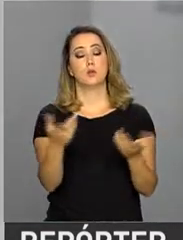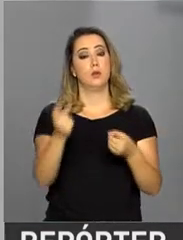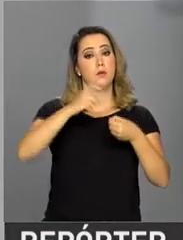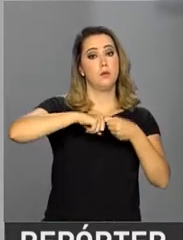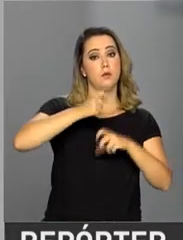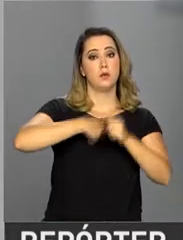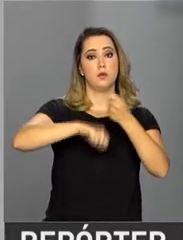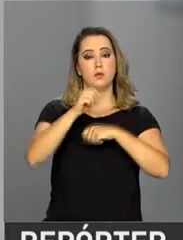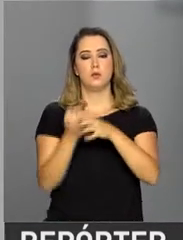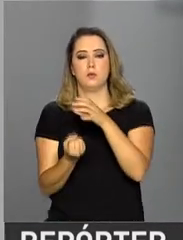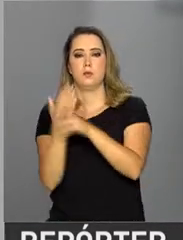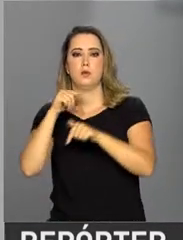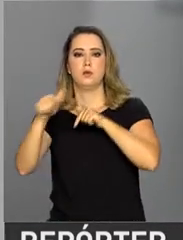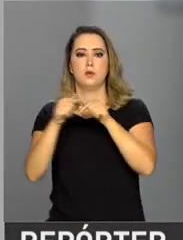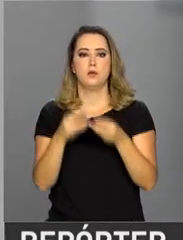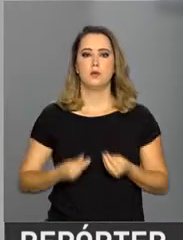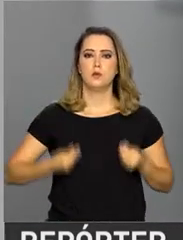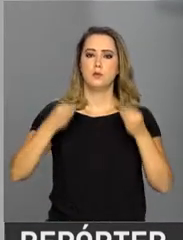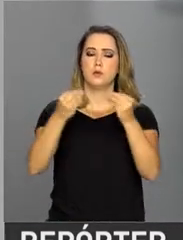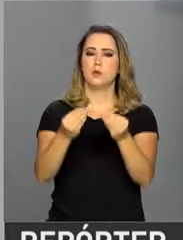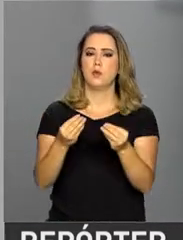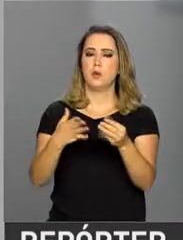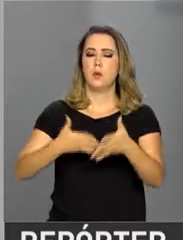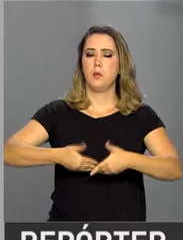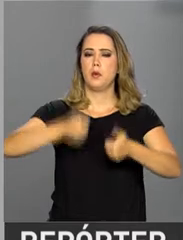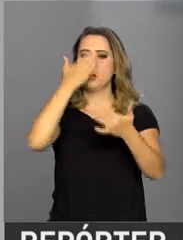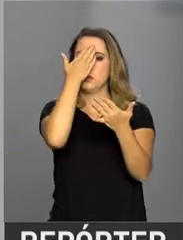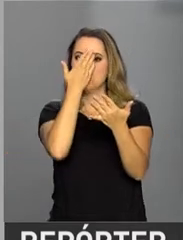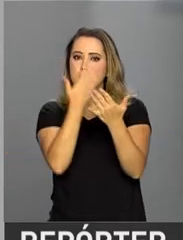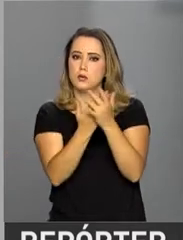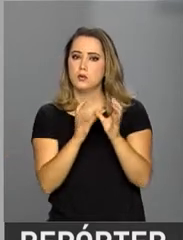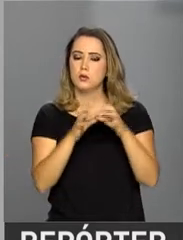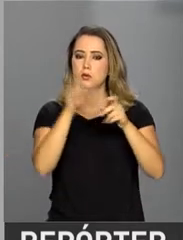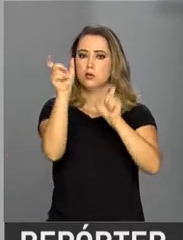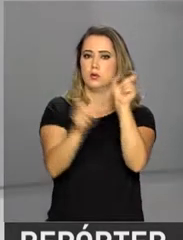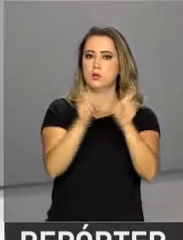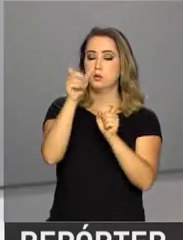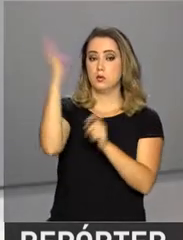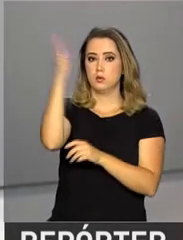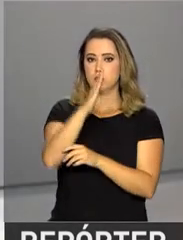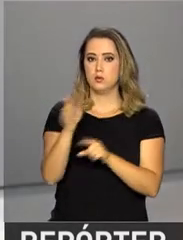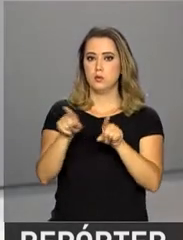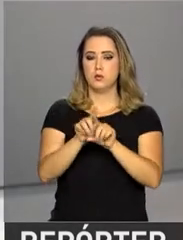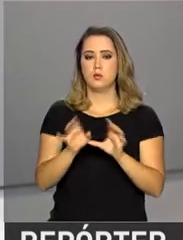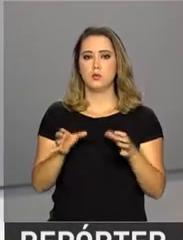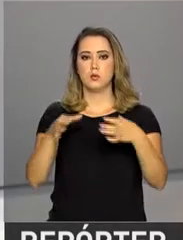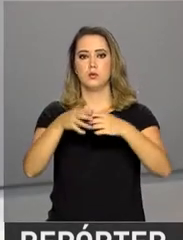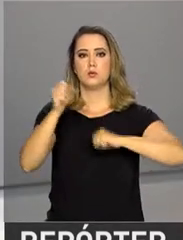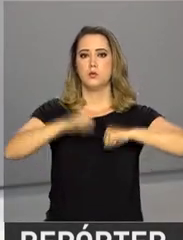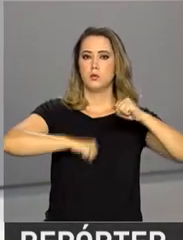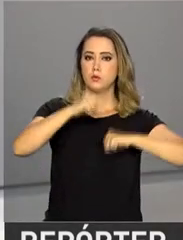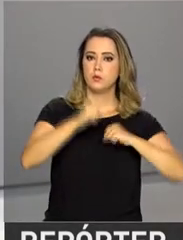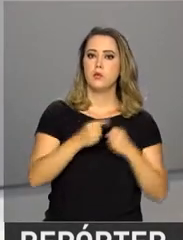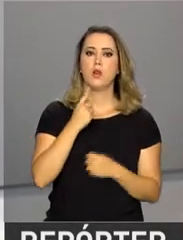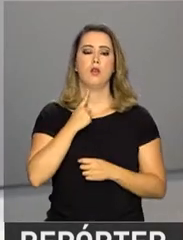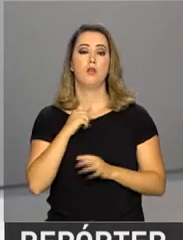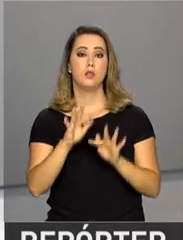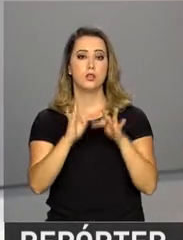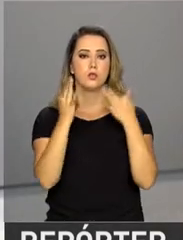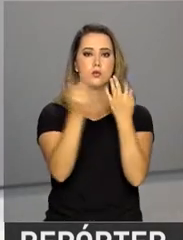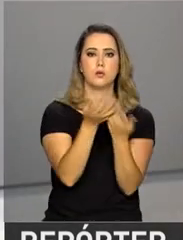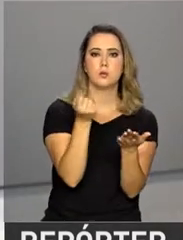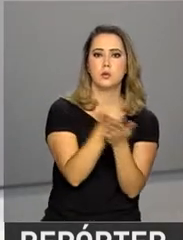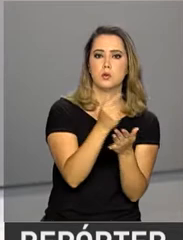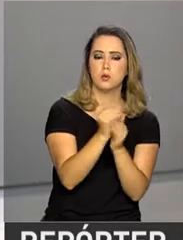e do emprego deram mais otimismo aos brasileiros e ao setor produtivo a intenção de consumo das famílias registrou alta